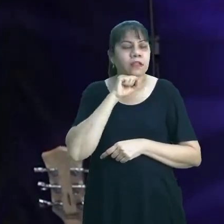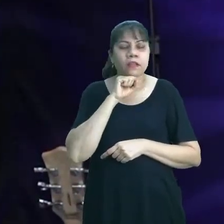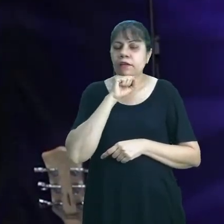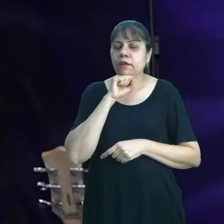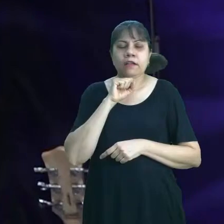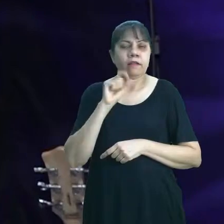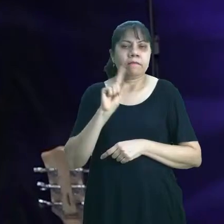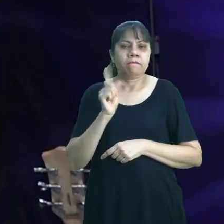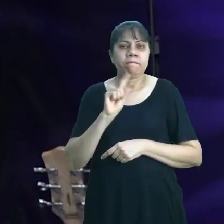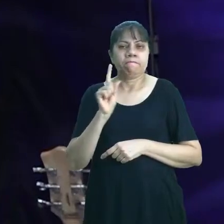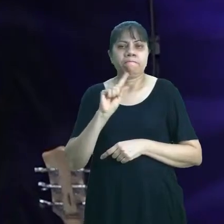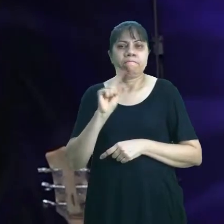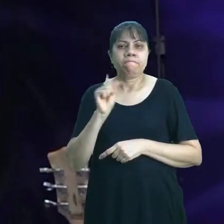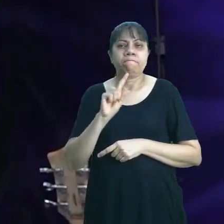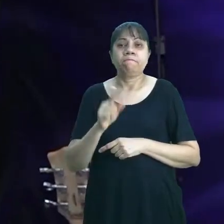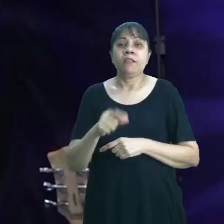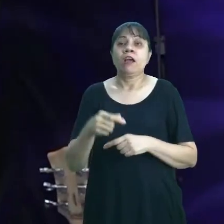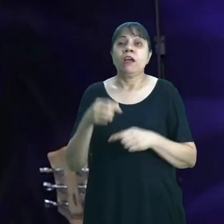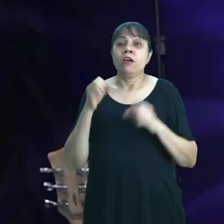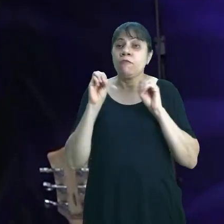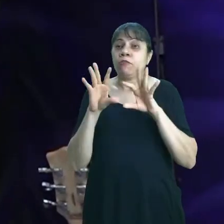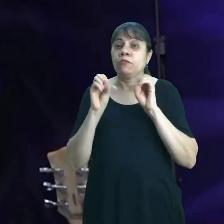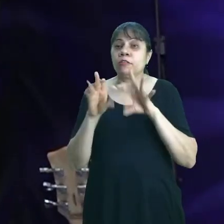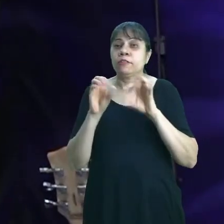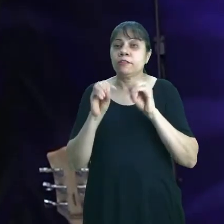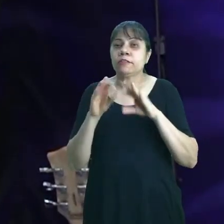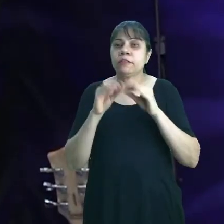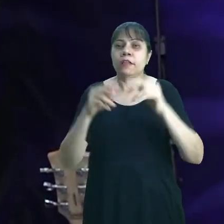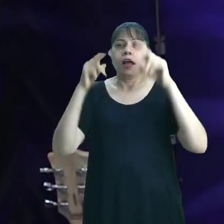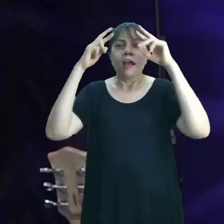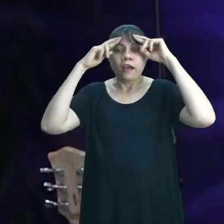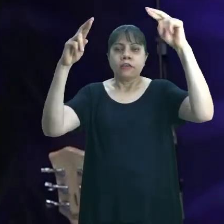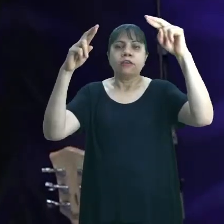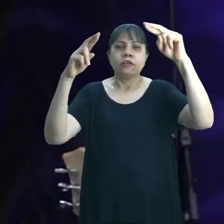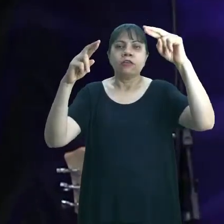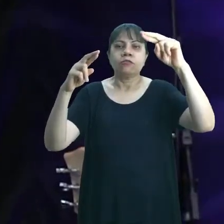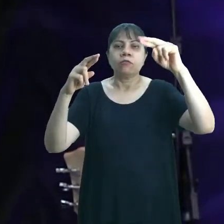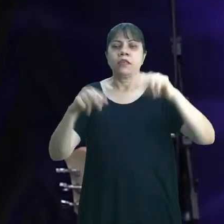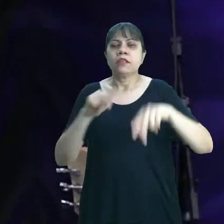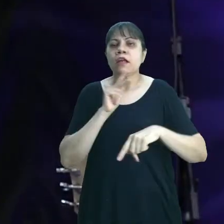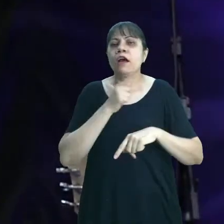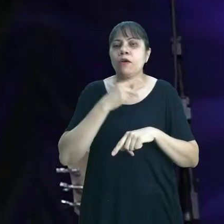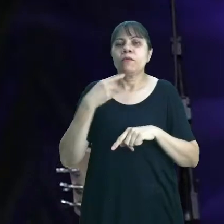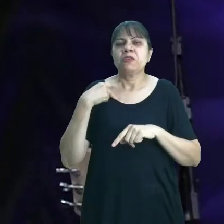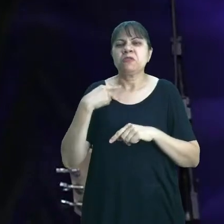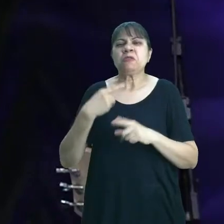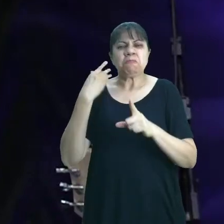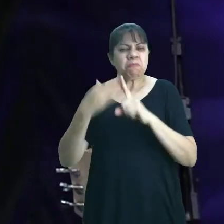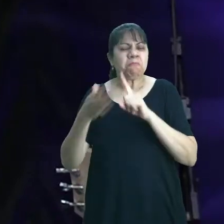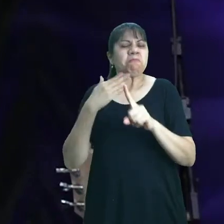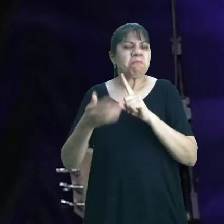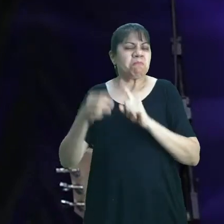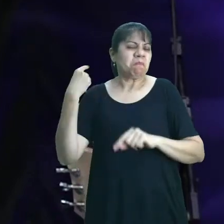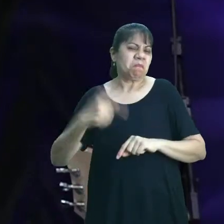você a respeitar suas autoridades. E essa foi a última surra que ele deu na filha dele de 12 anos de idade.